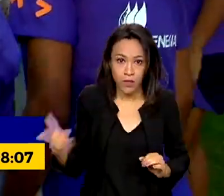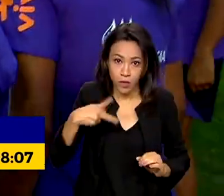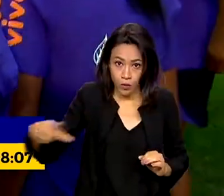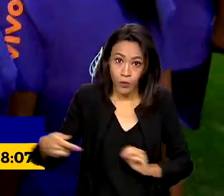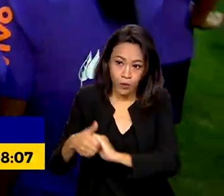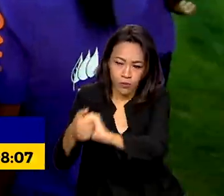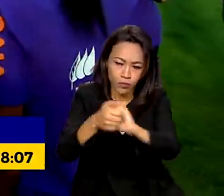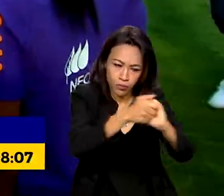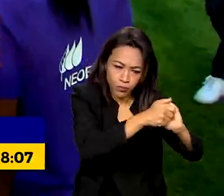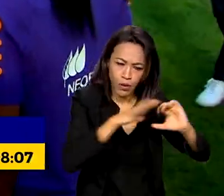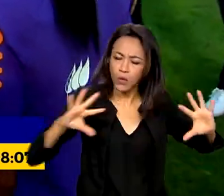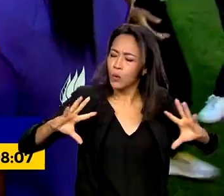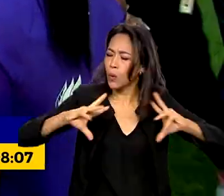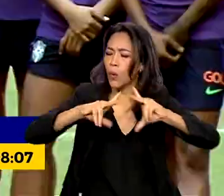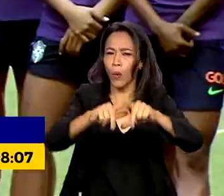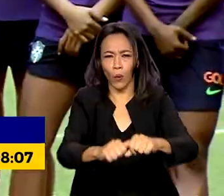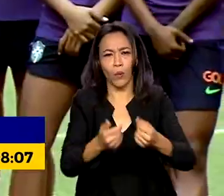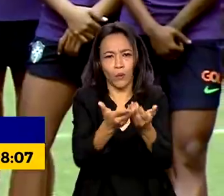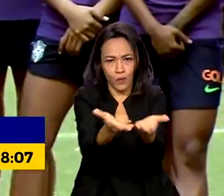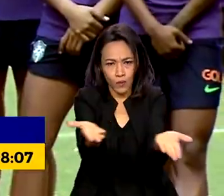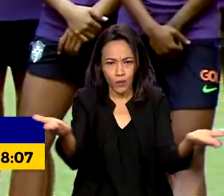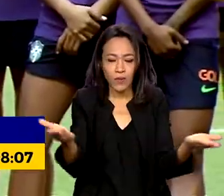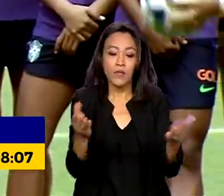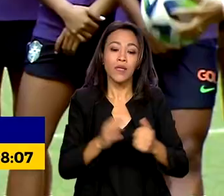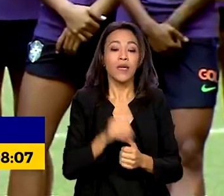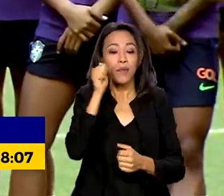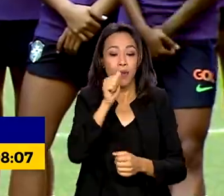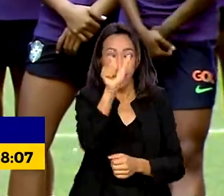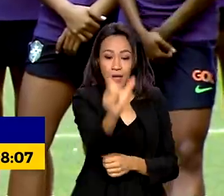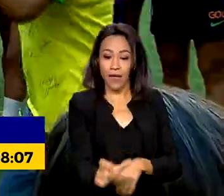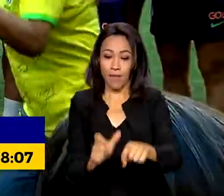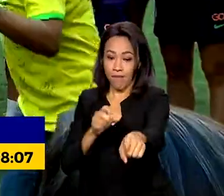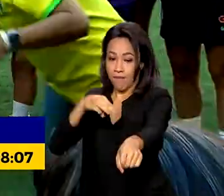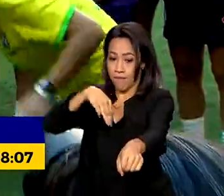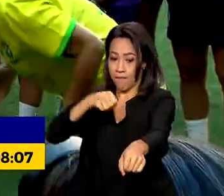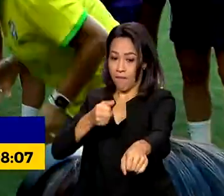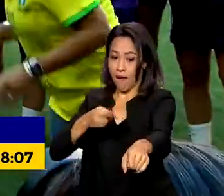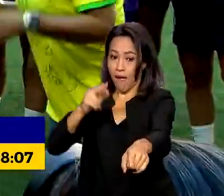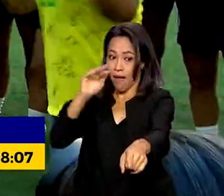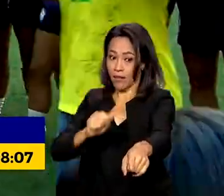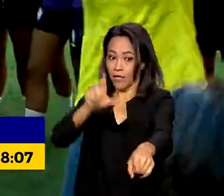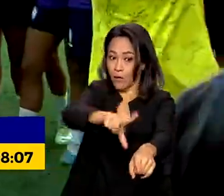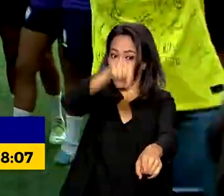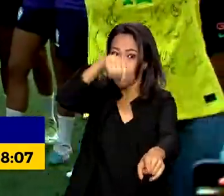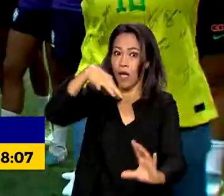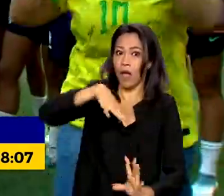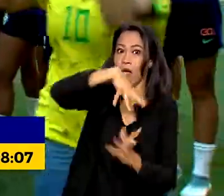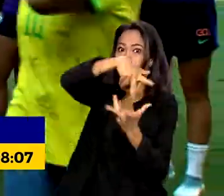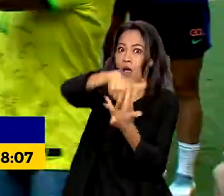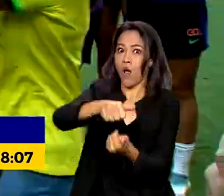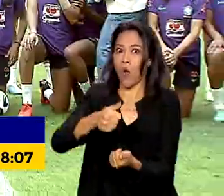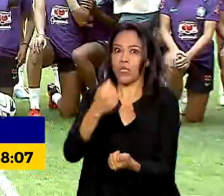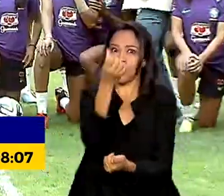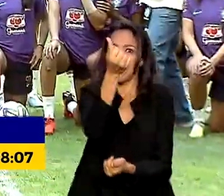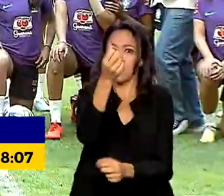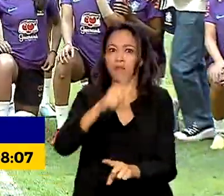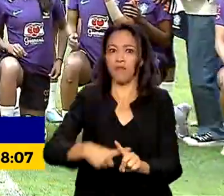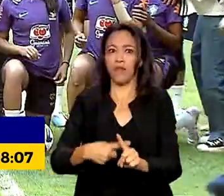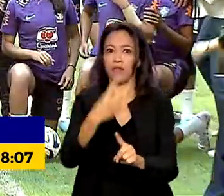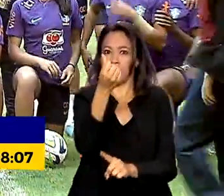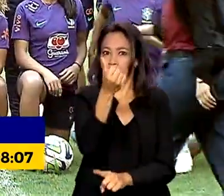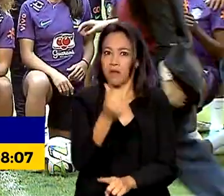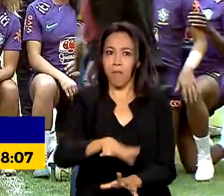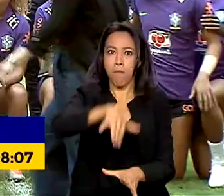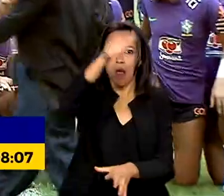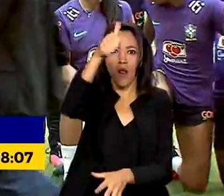da seleção brasileira feminina. Uma delas é Marta, eleita a melhor do mundo por 6 vezes. O presidente